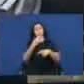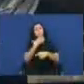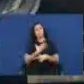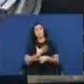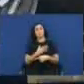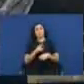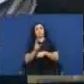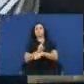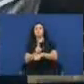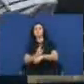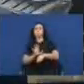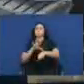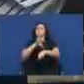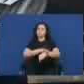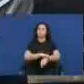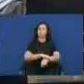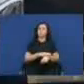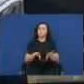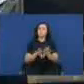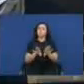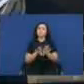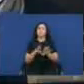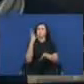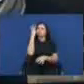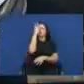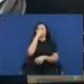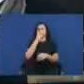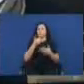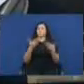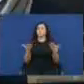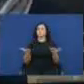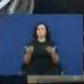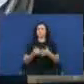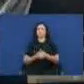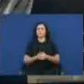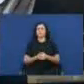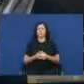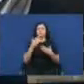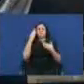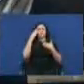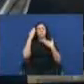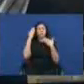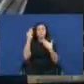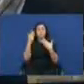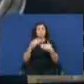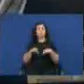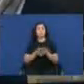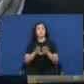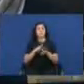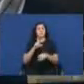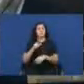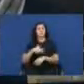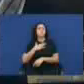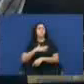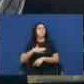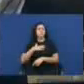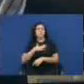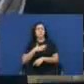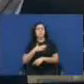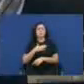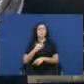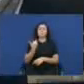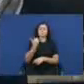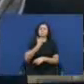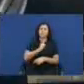com segurança e também com uma aparência melhor. Mas eu agradeço e gostaria, depois que o senhor recebeu o requerimento, que